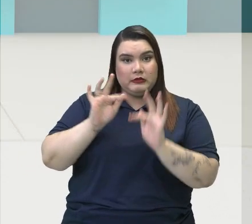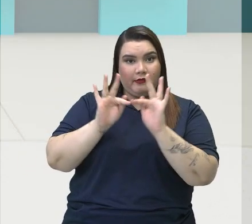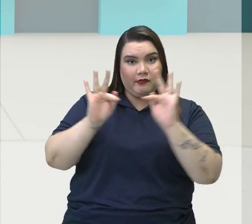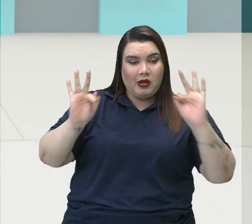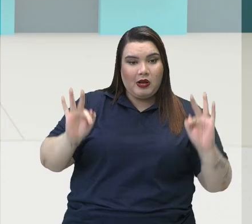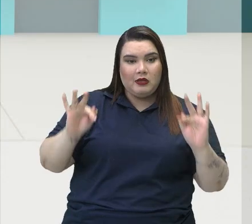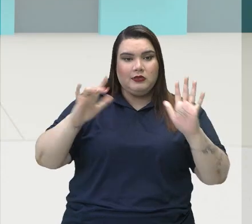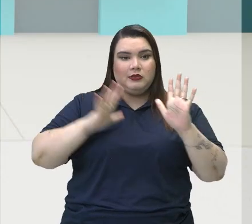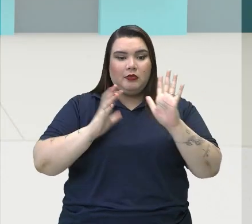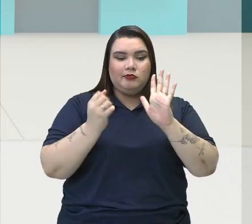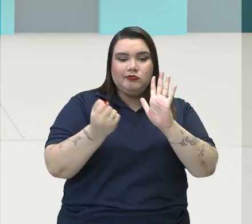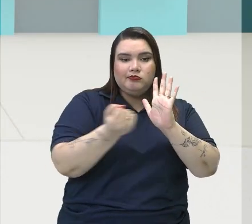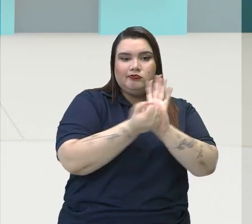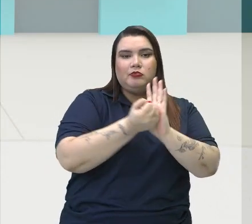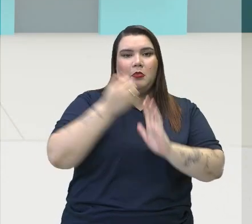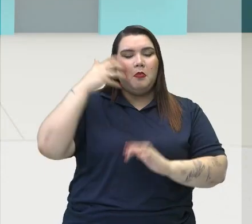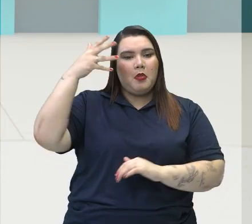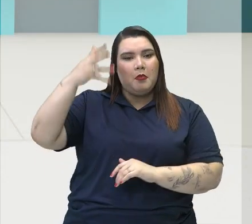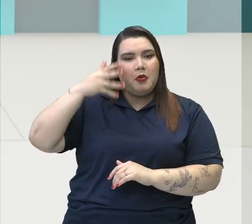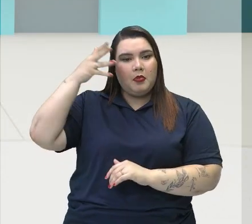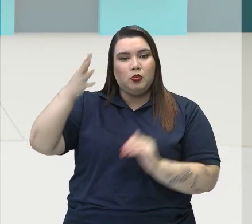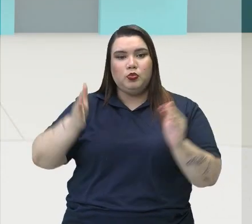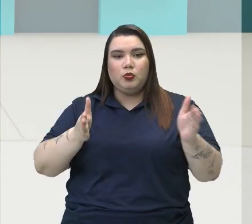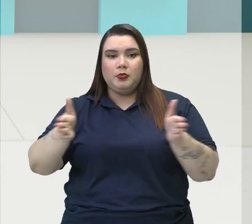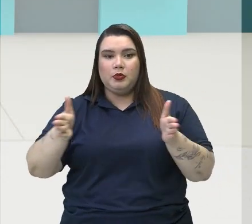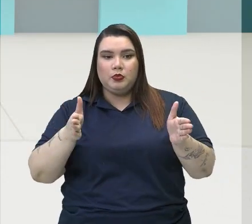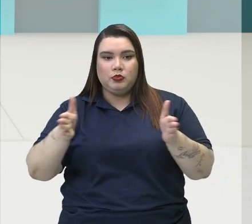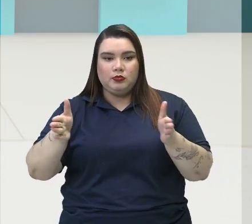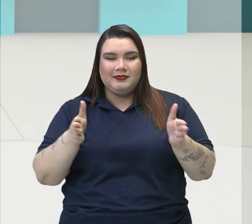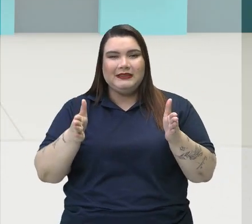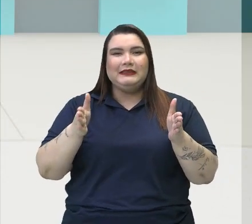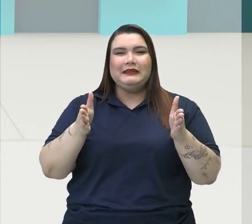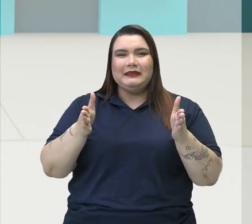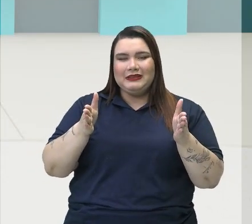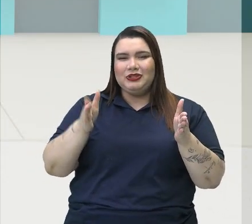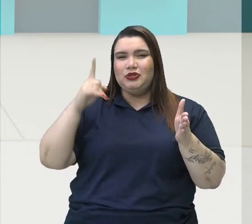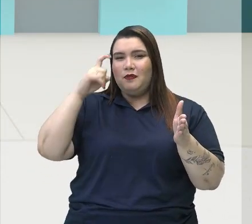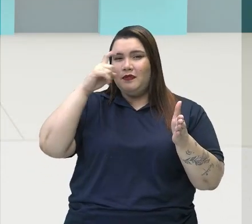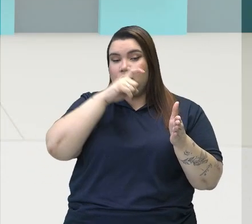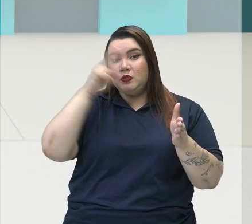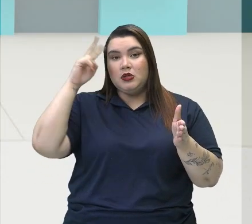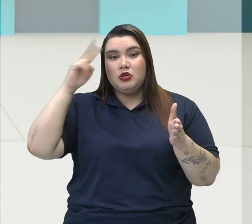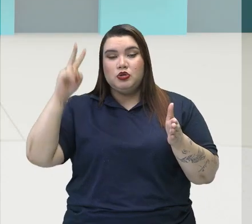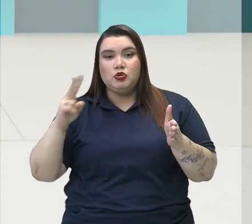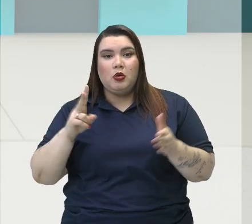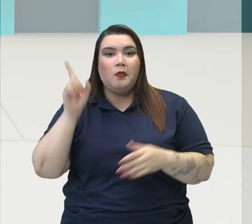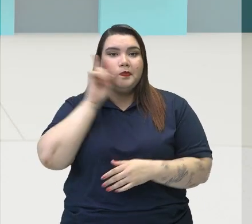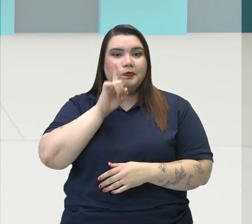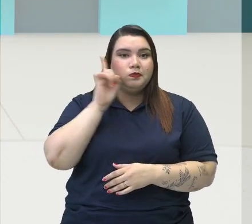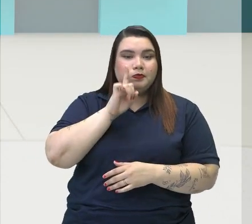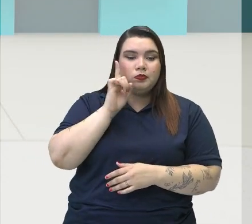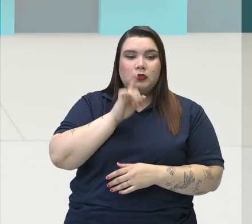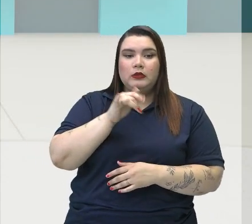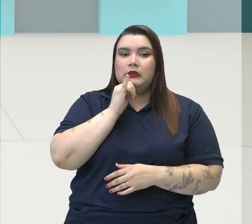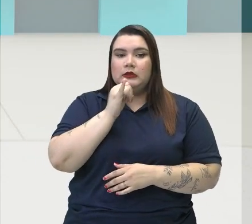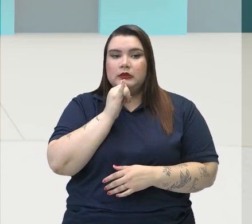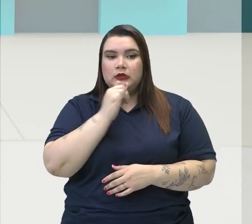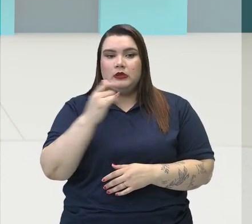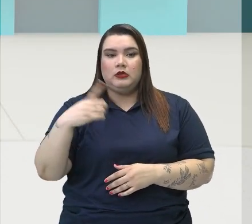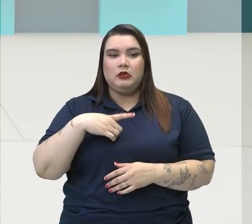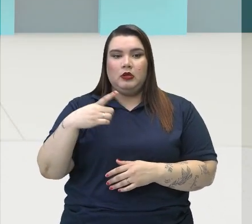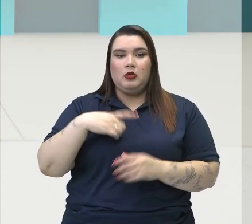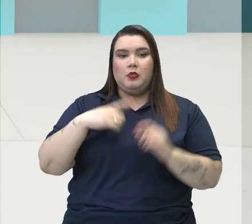ele foi construído e proferido num período ali bastante tenso, da história americana, em que, por exemplo, havia